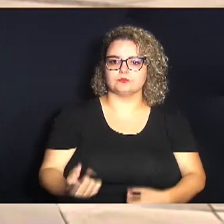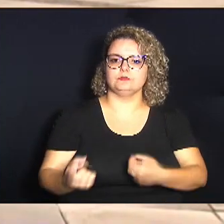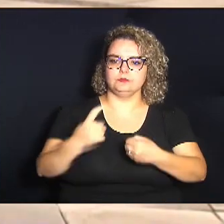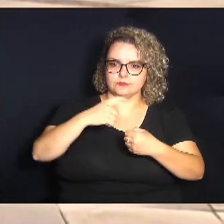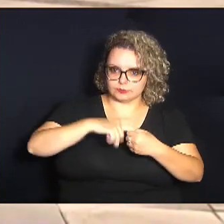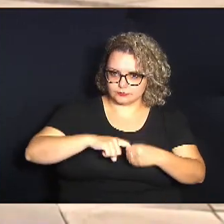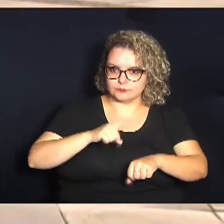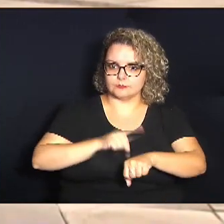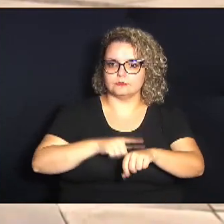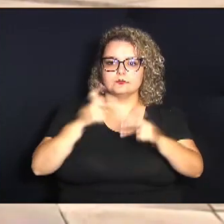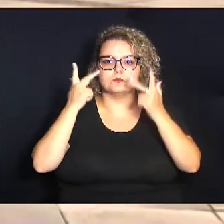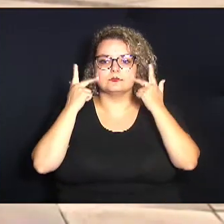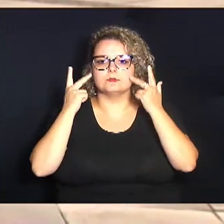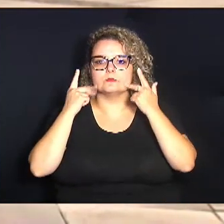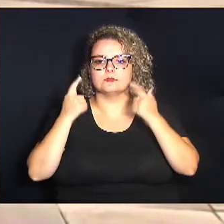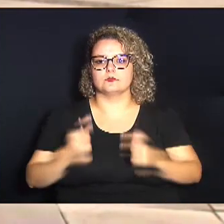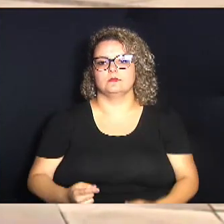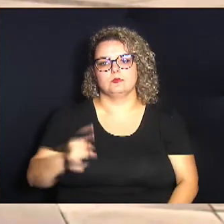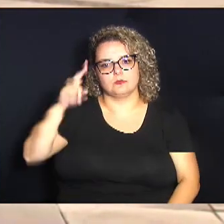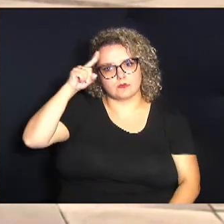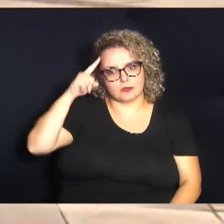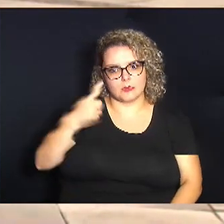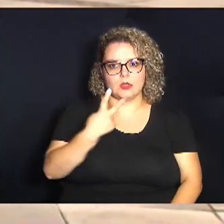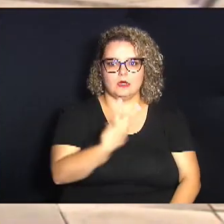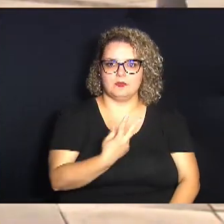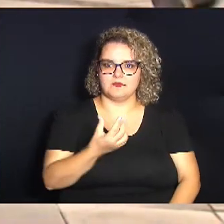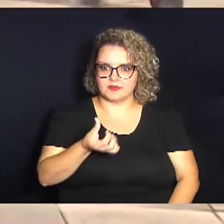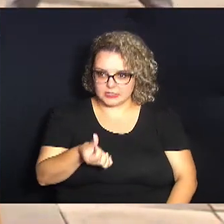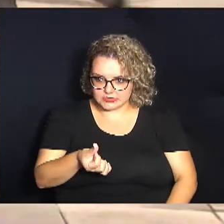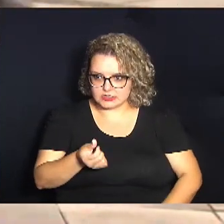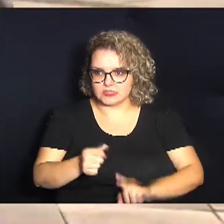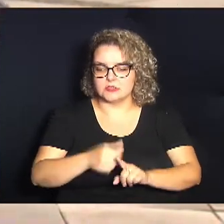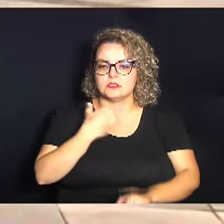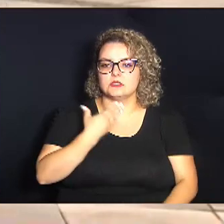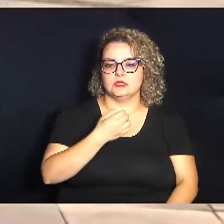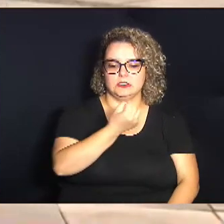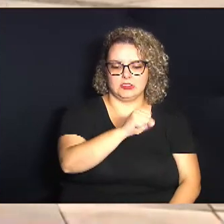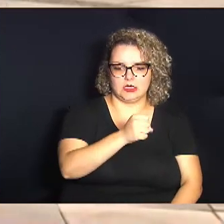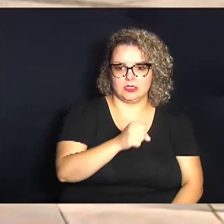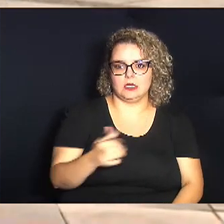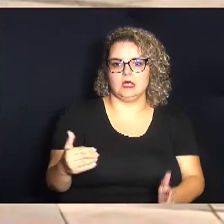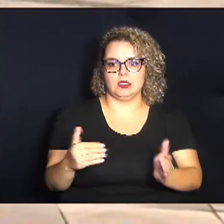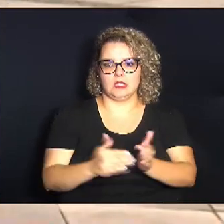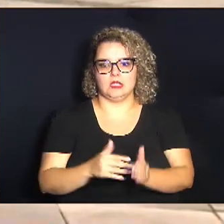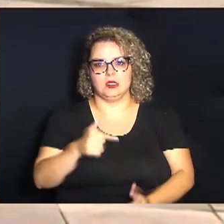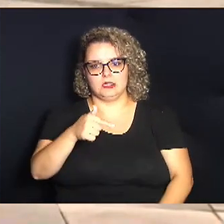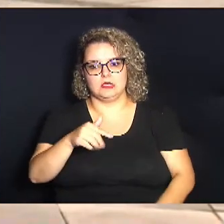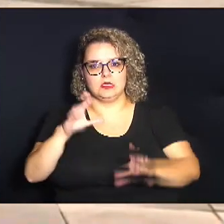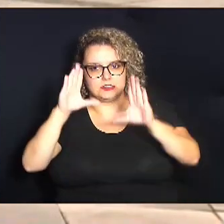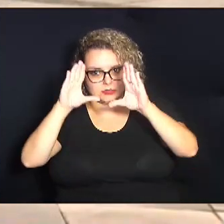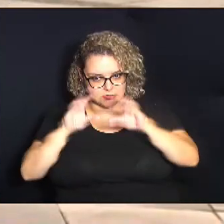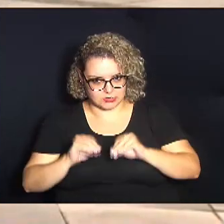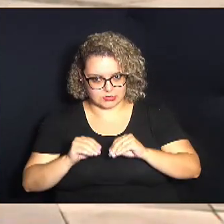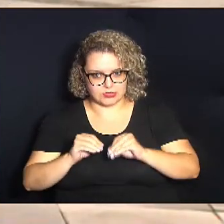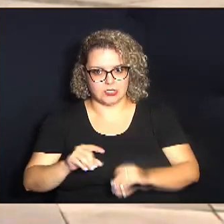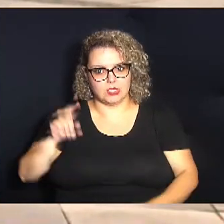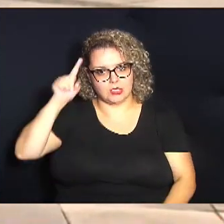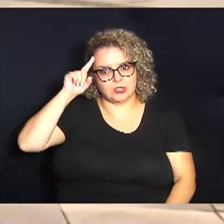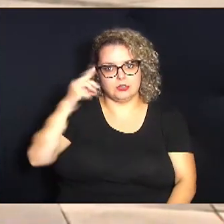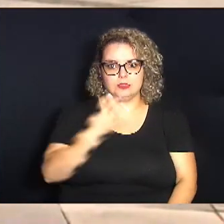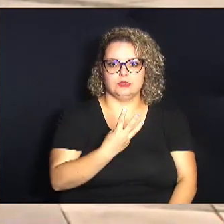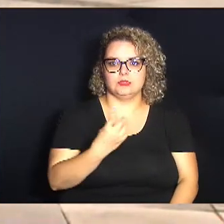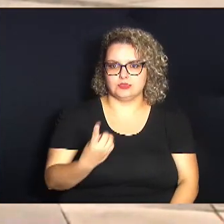ao horário normal a partir do dia 26 de dezembro, das 8 da manhã até as 7 da noite. E no dia